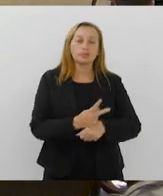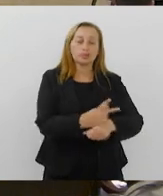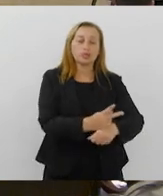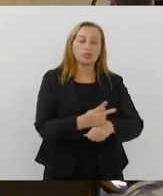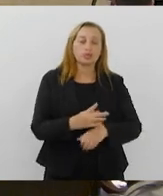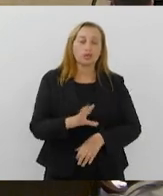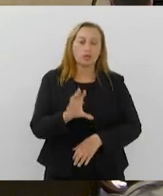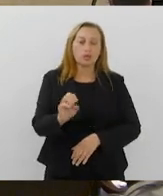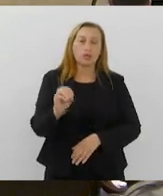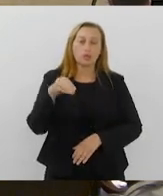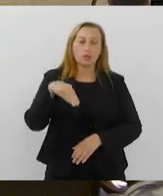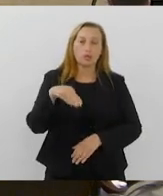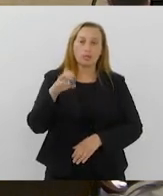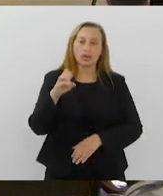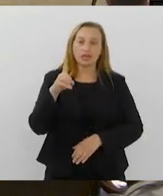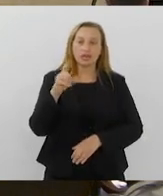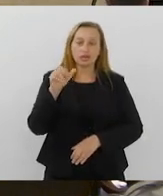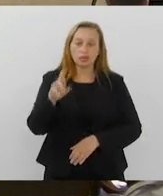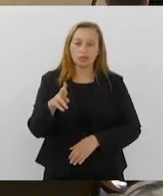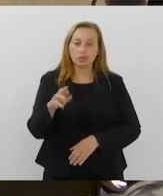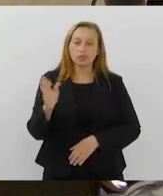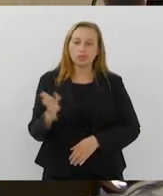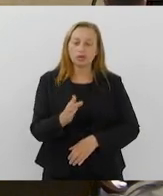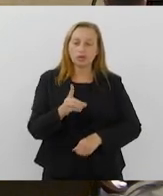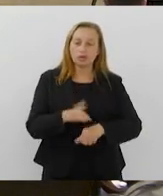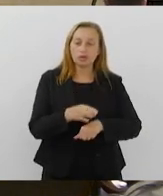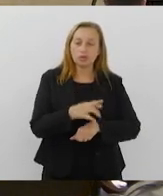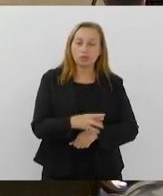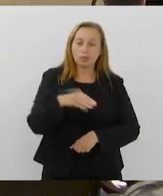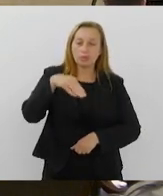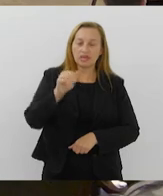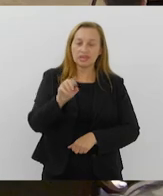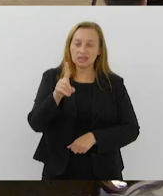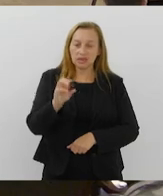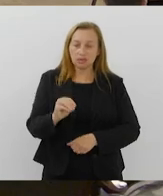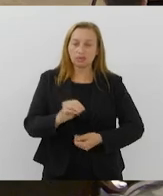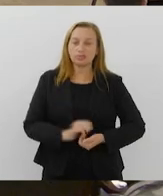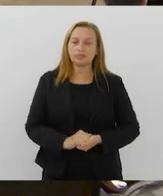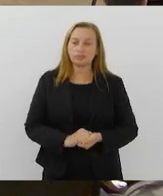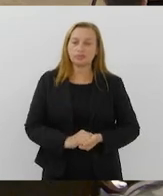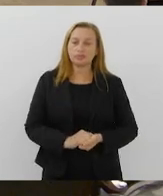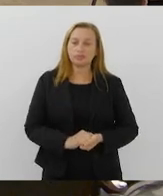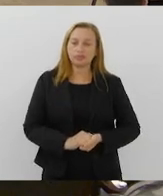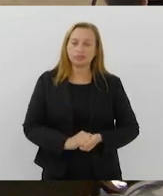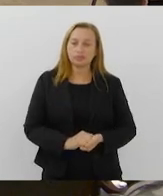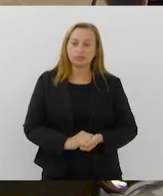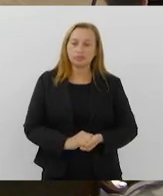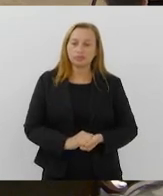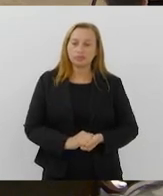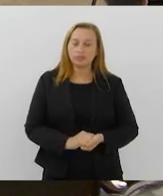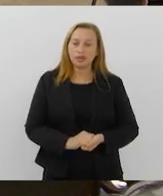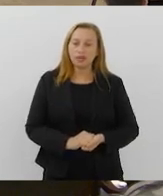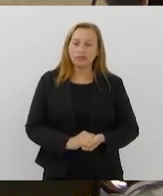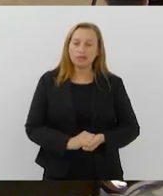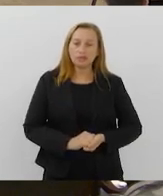aos ilustríssimos Dr. Marcelo Domingues de Freitas e Castro.